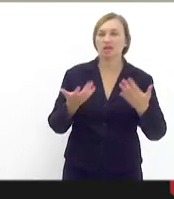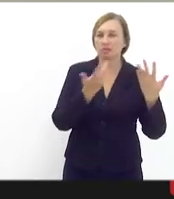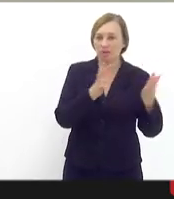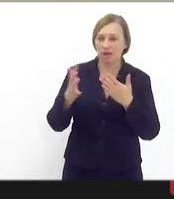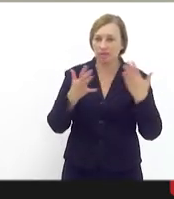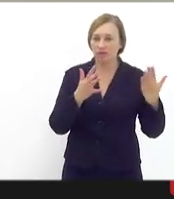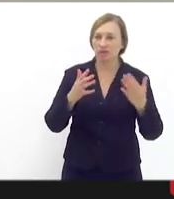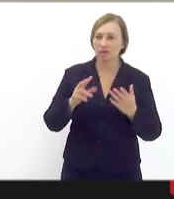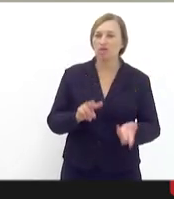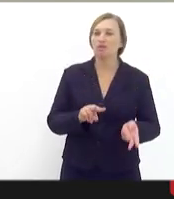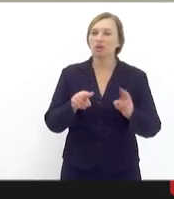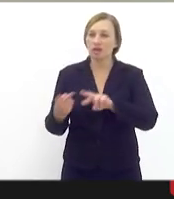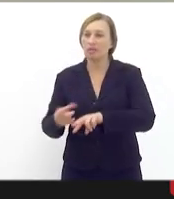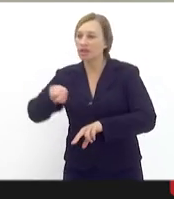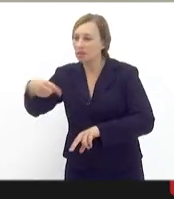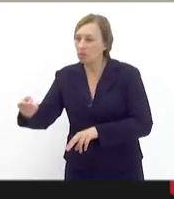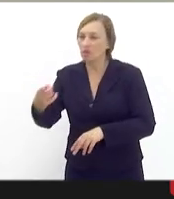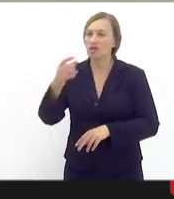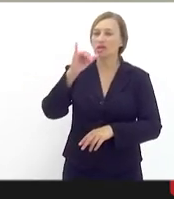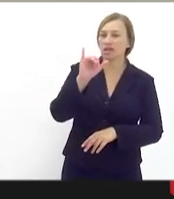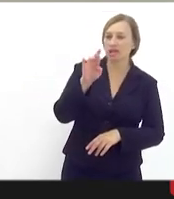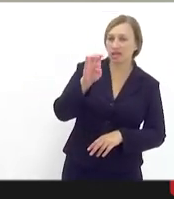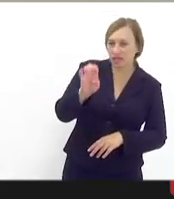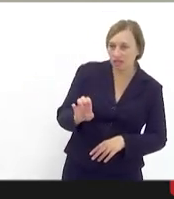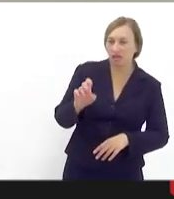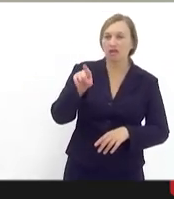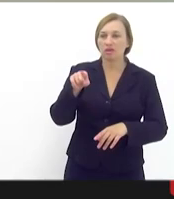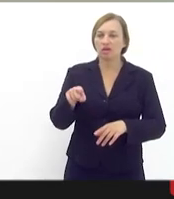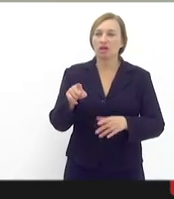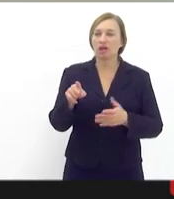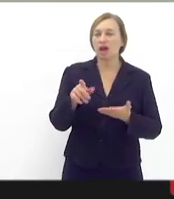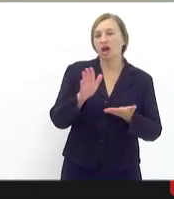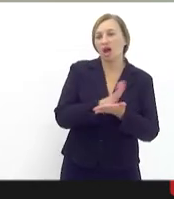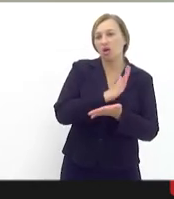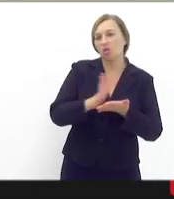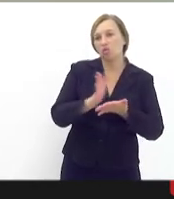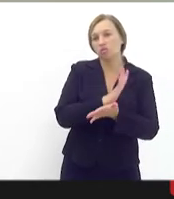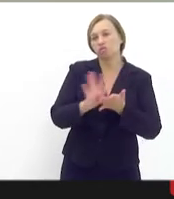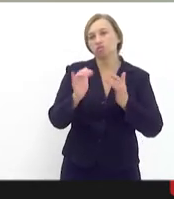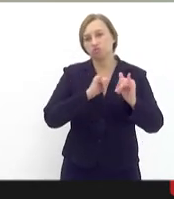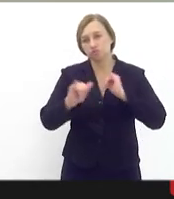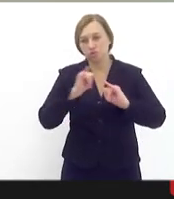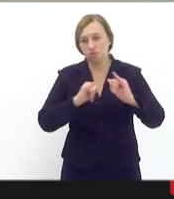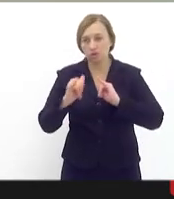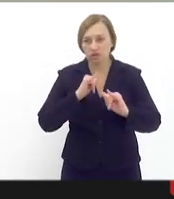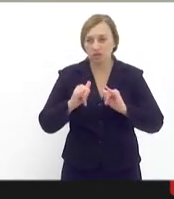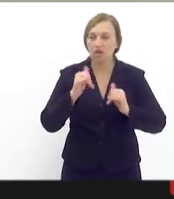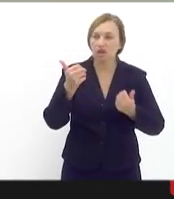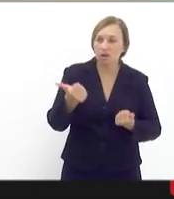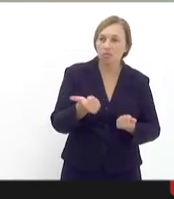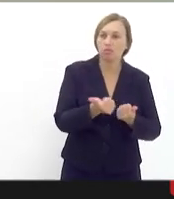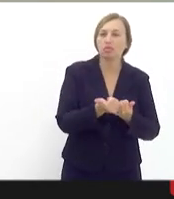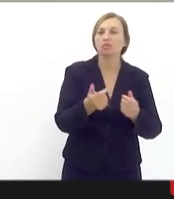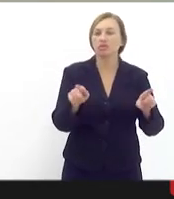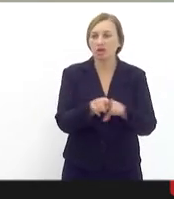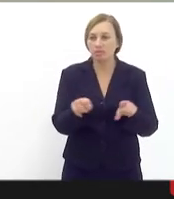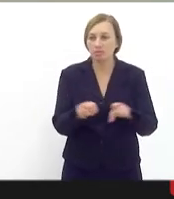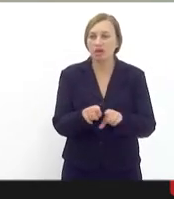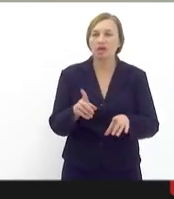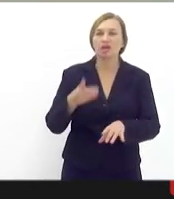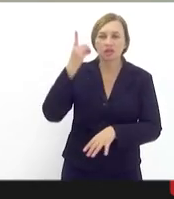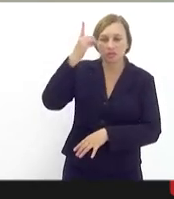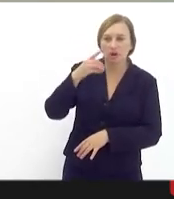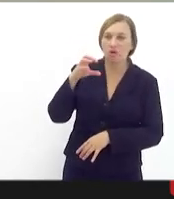eu vou encaminhar depois, Ingrid, para você, algumas notas técnicas que a gente tem. A gente tem colaborado também com o deputado